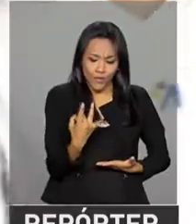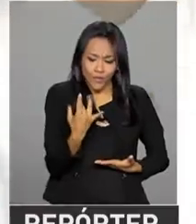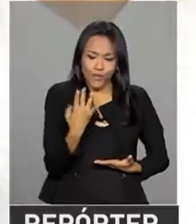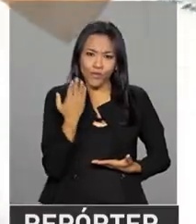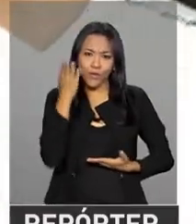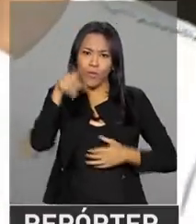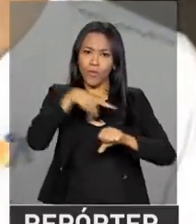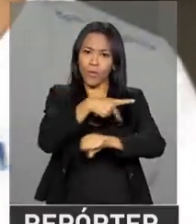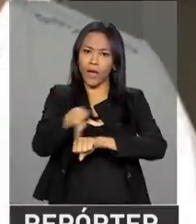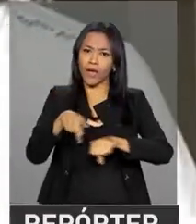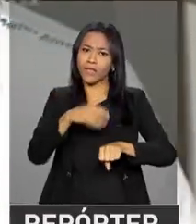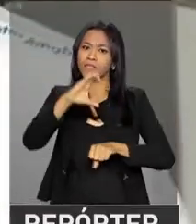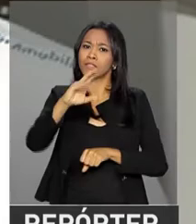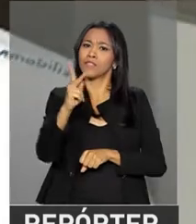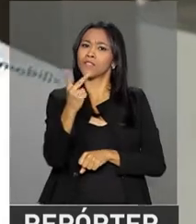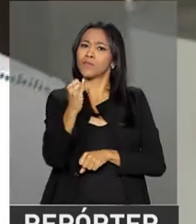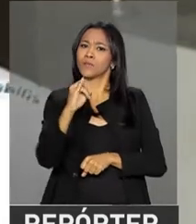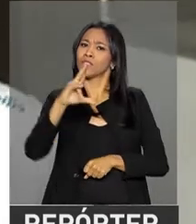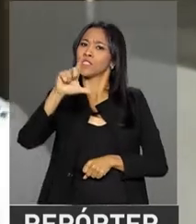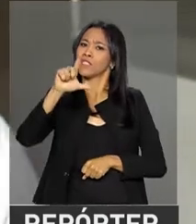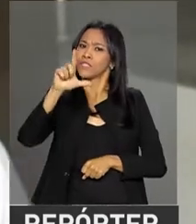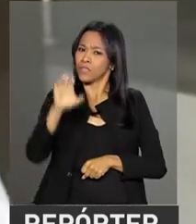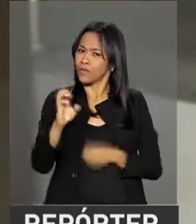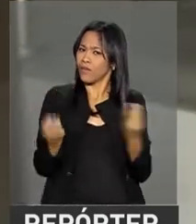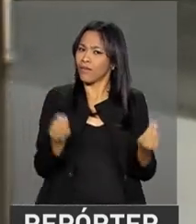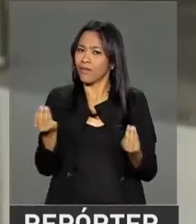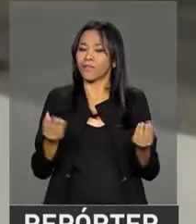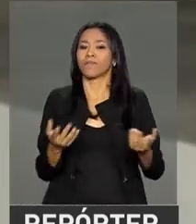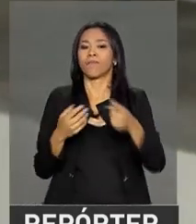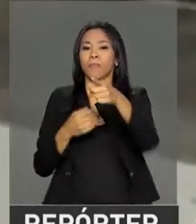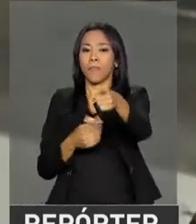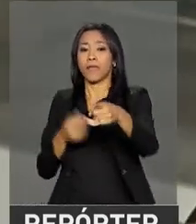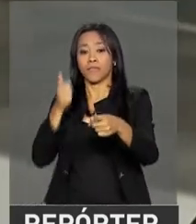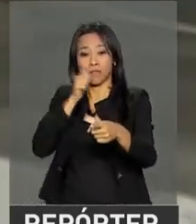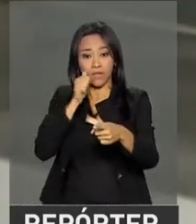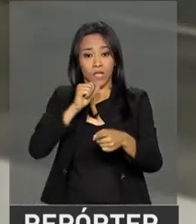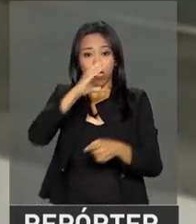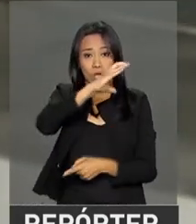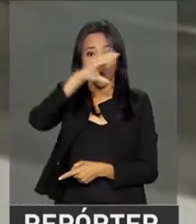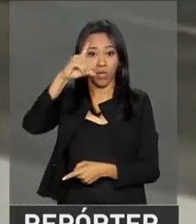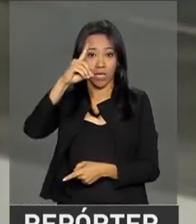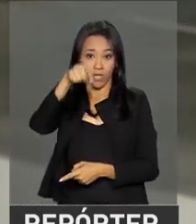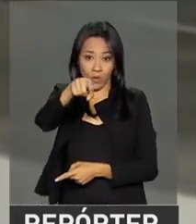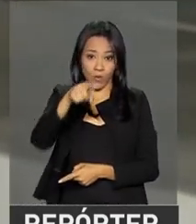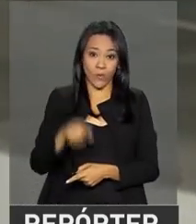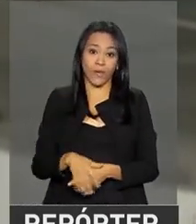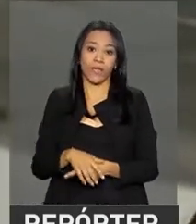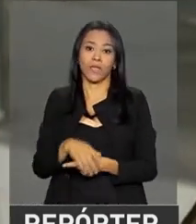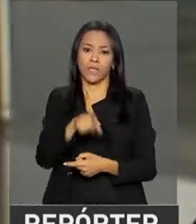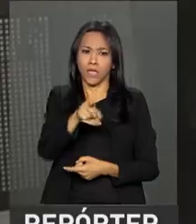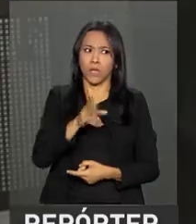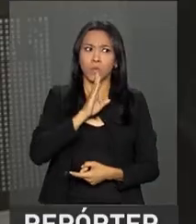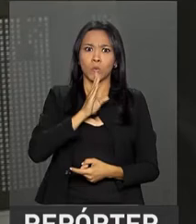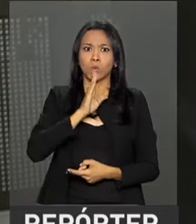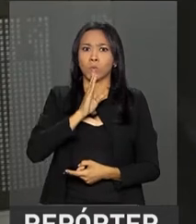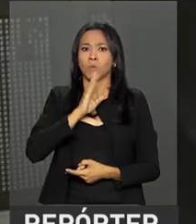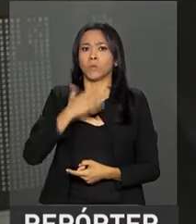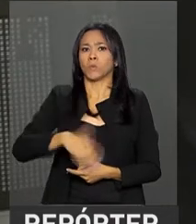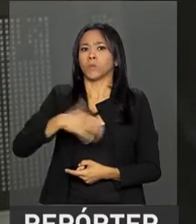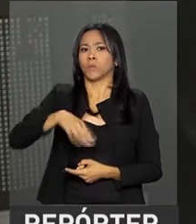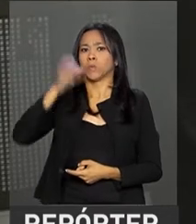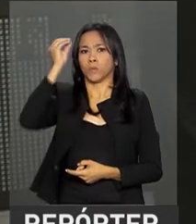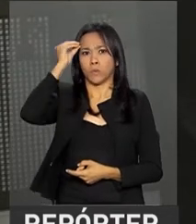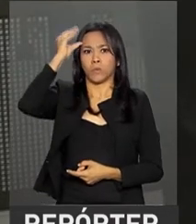Chile. Para Margarete Toba, coordenadora pedagógica da escola onde Miriam estuda, a popstar do conhecimento também se